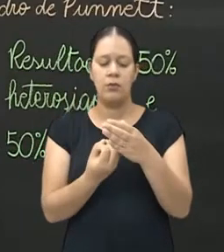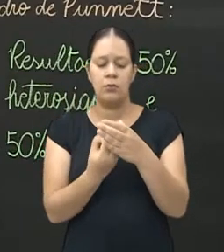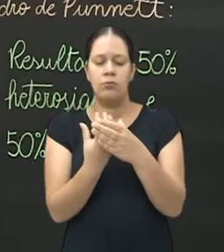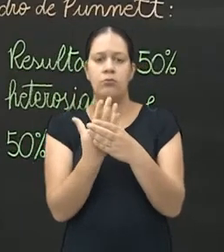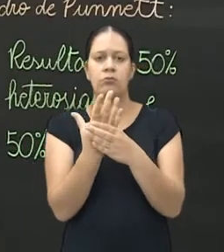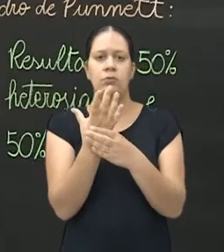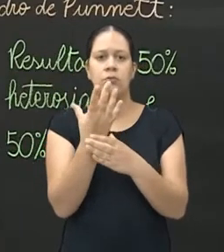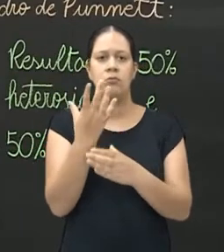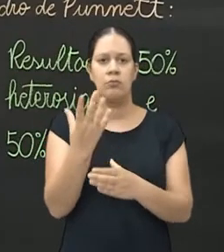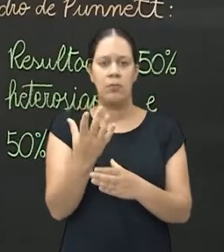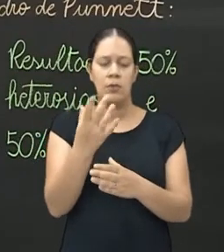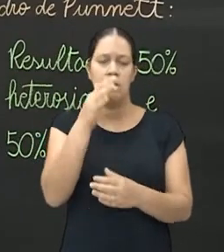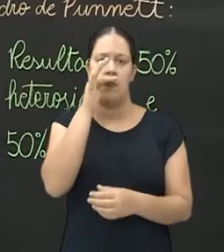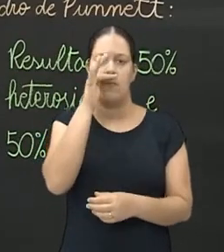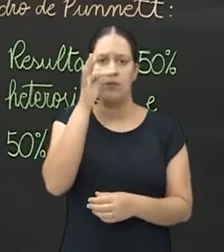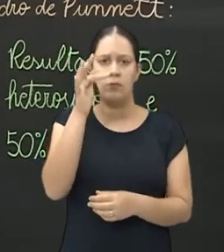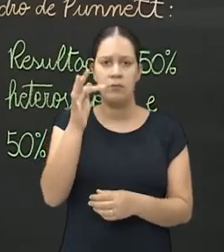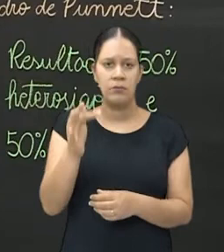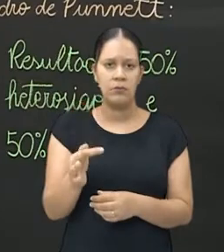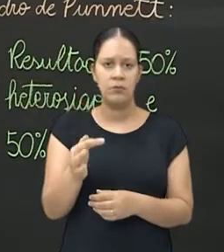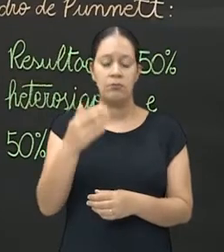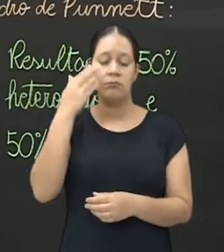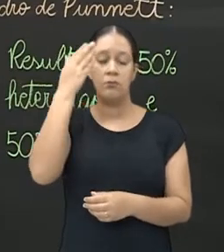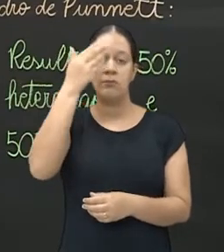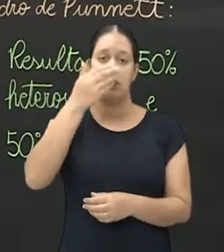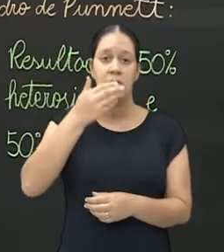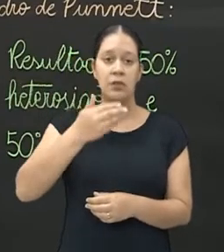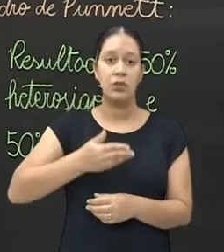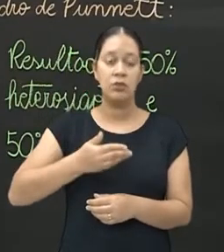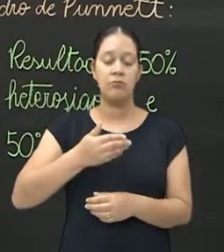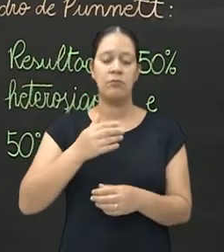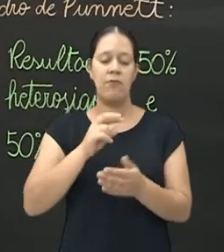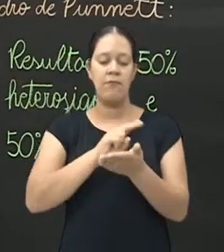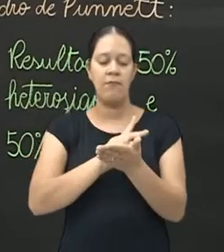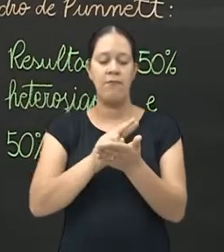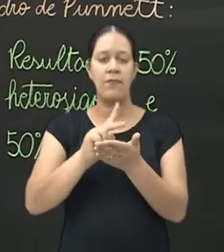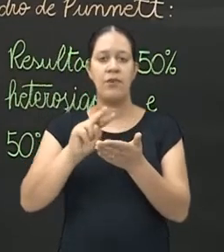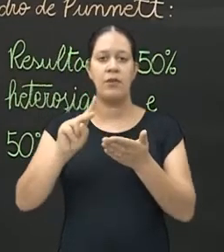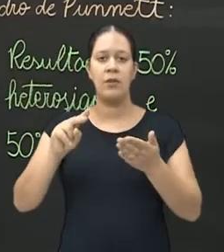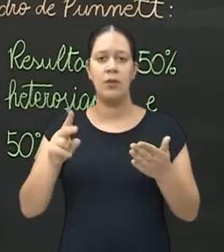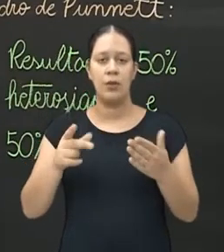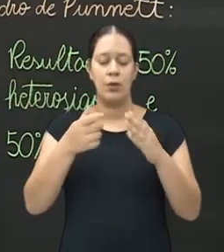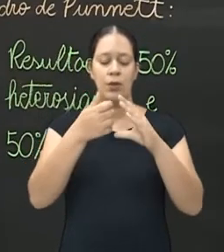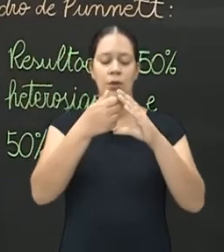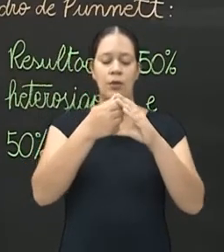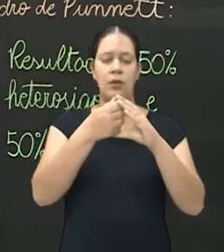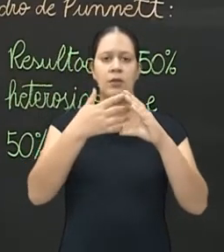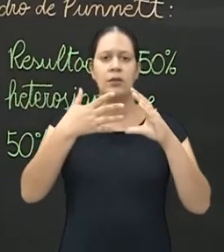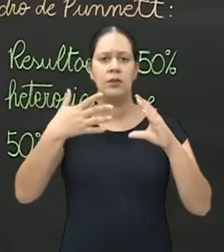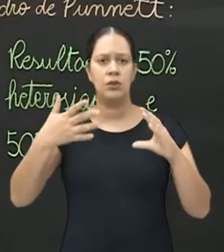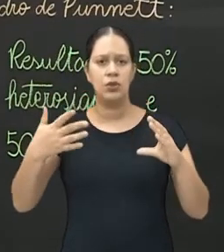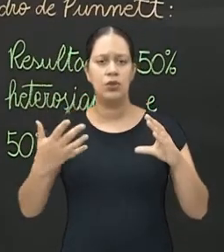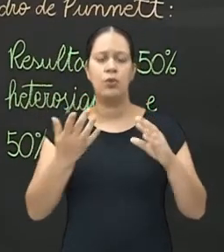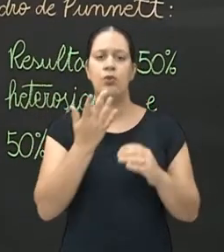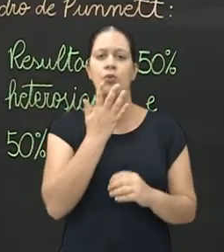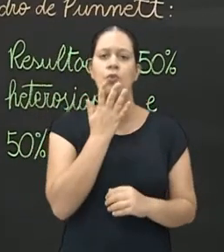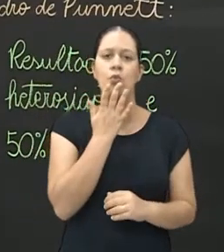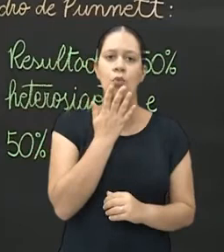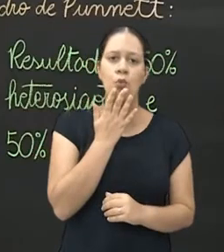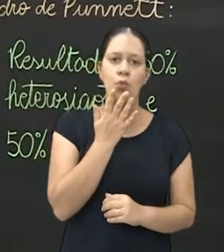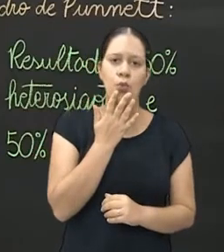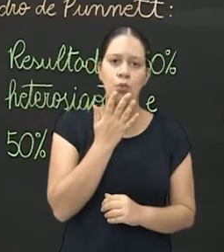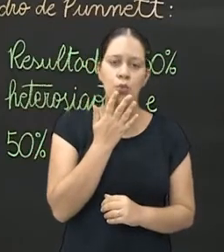entre as flores, e ele começou a testar uma série de características a respeito dessa planta. Cor,